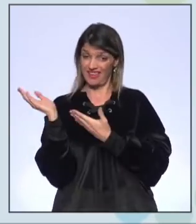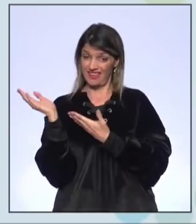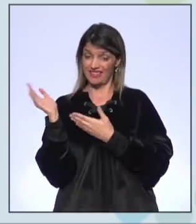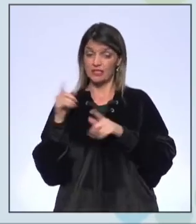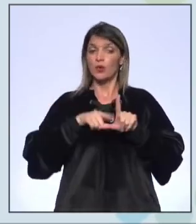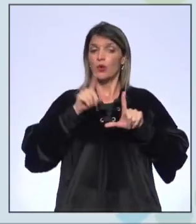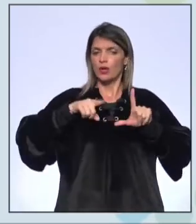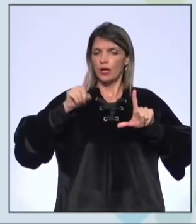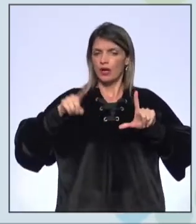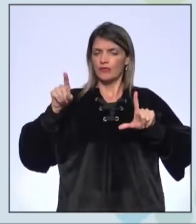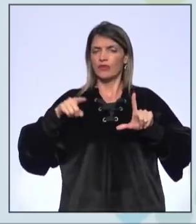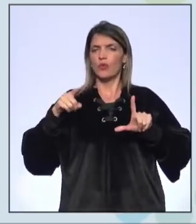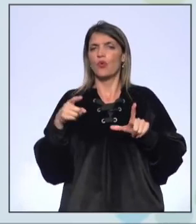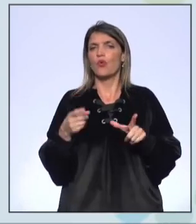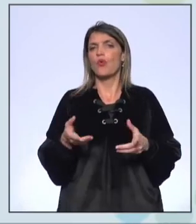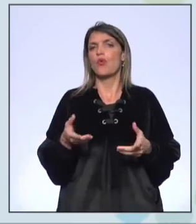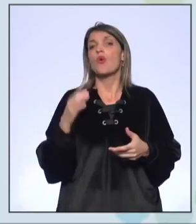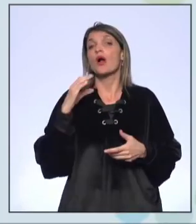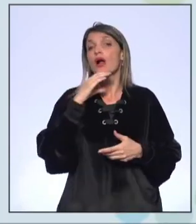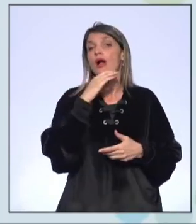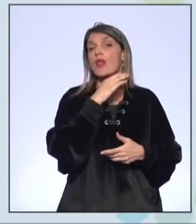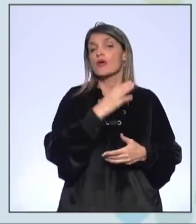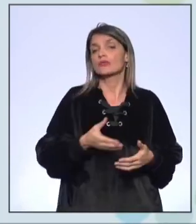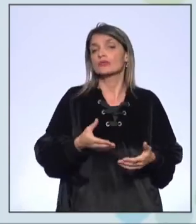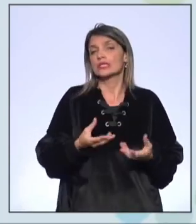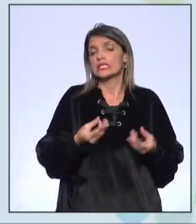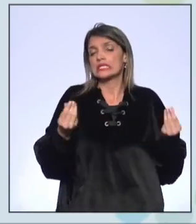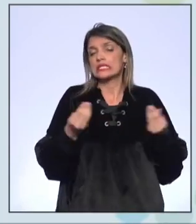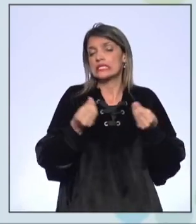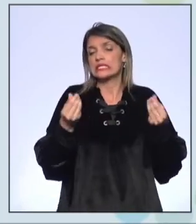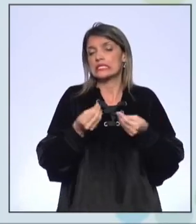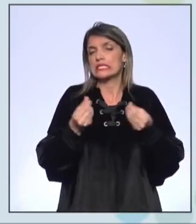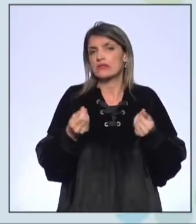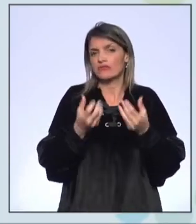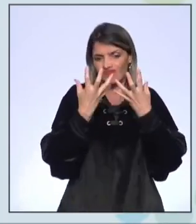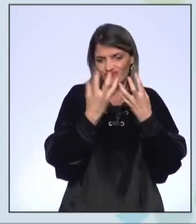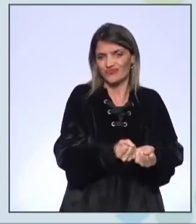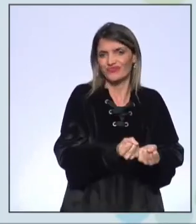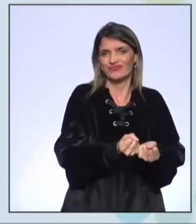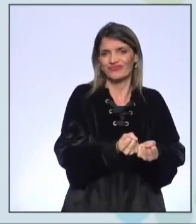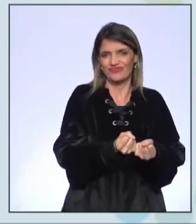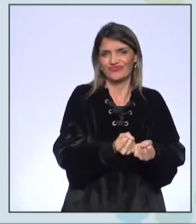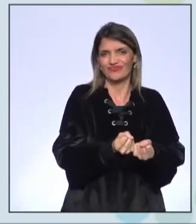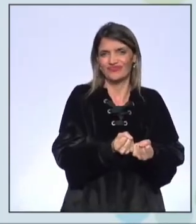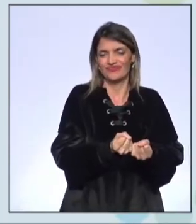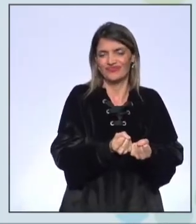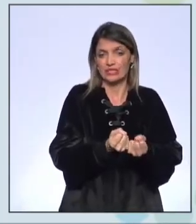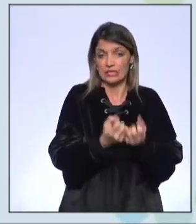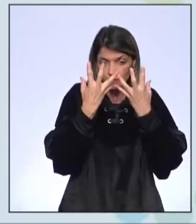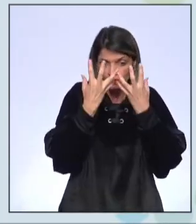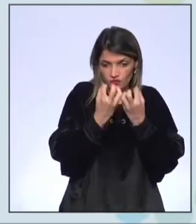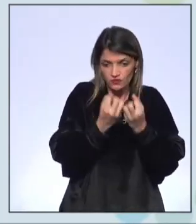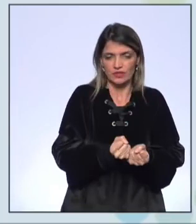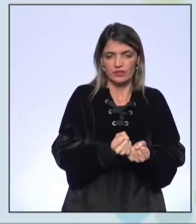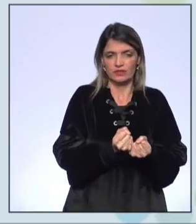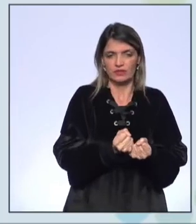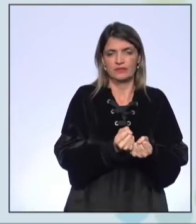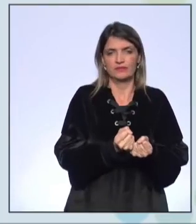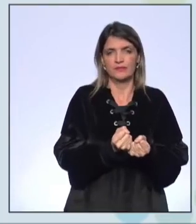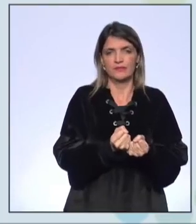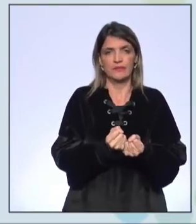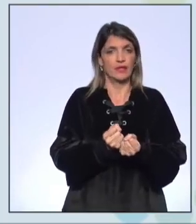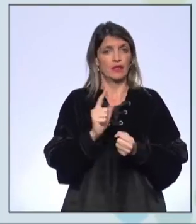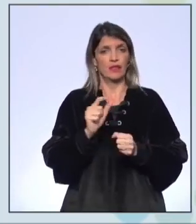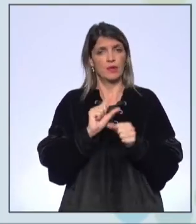calor sensível, né? Quando você tem o quê? Só absorção de calor, né? O objeto retém calor ou ele emite calor, só que não muda o quê? O